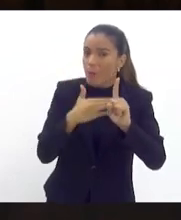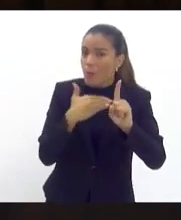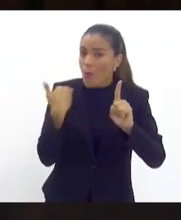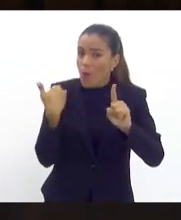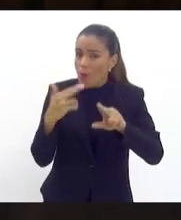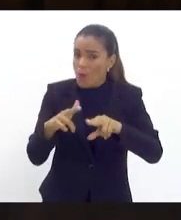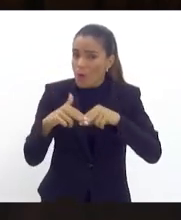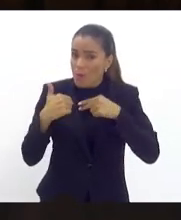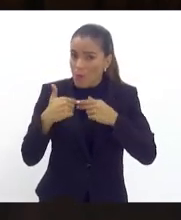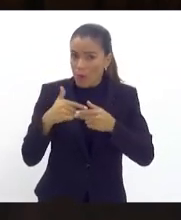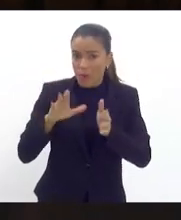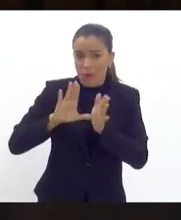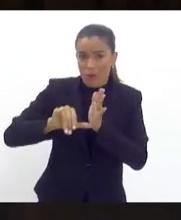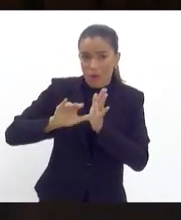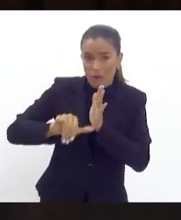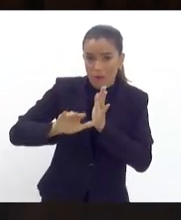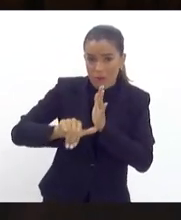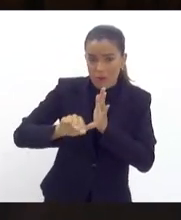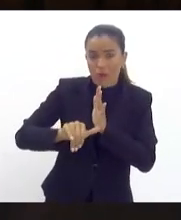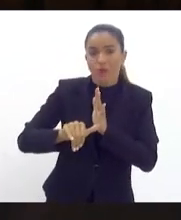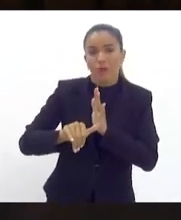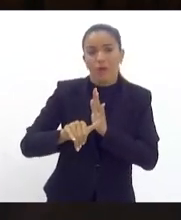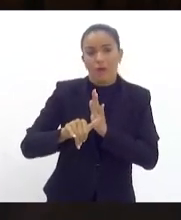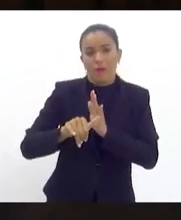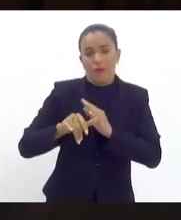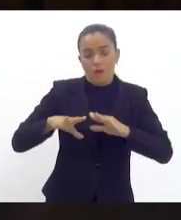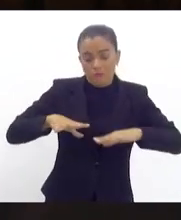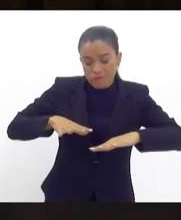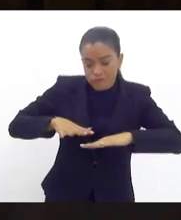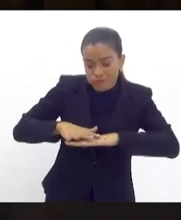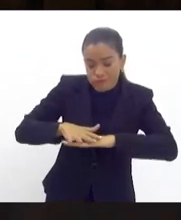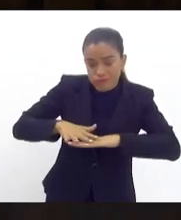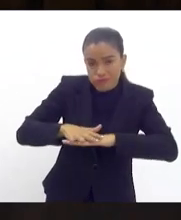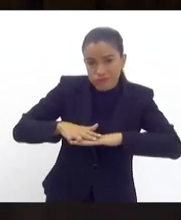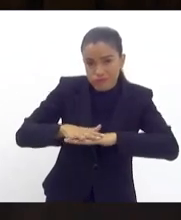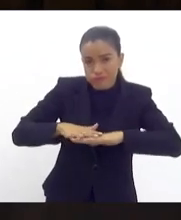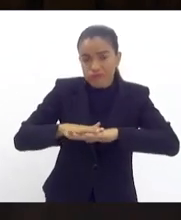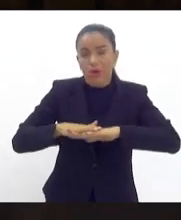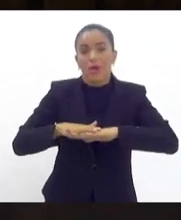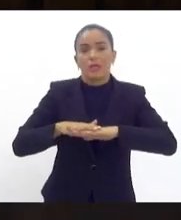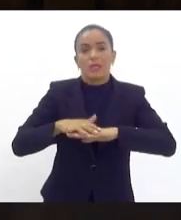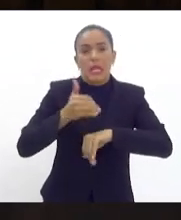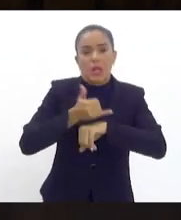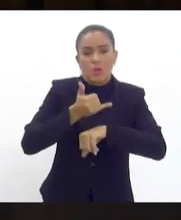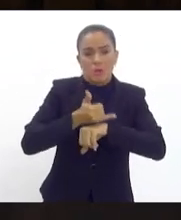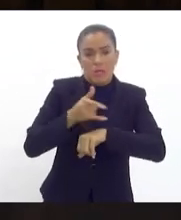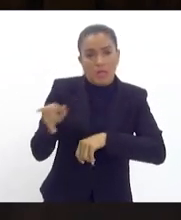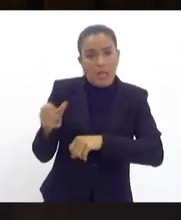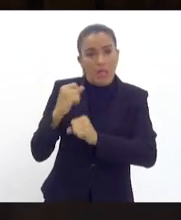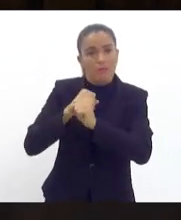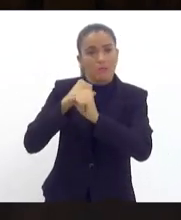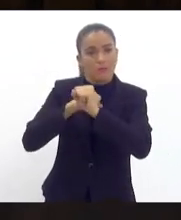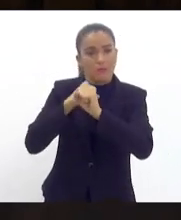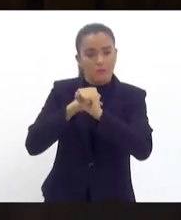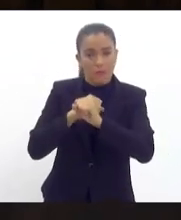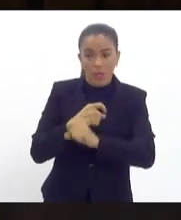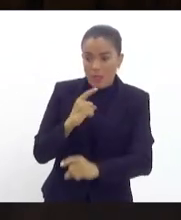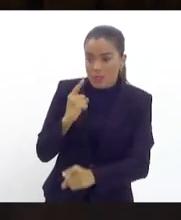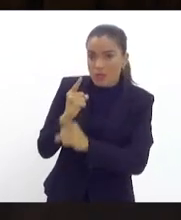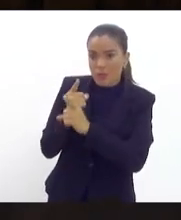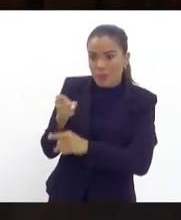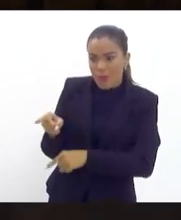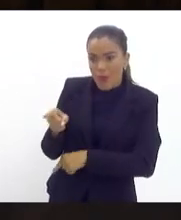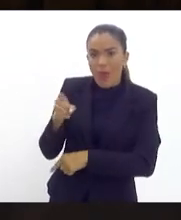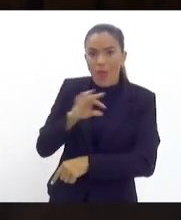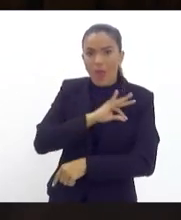furtavam esquadrias de alumínio de uma casa que aquele reformava e ele foi descobriu e identificou e